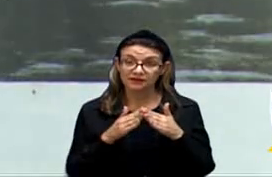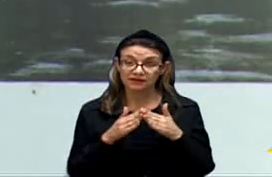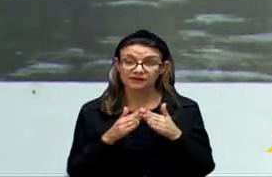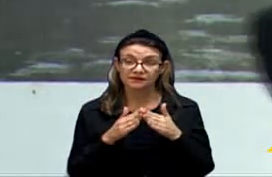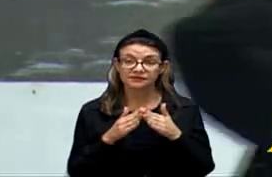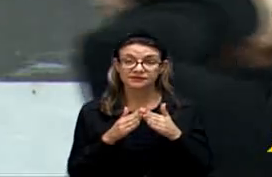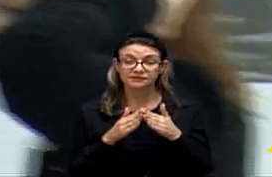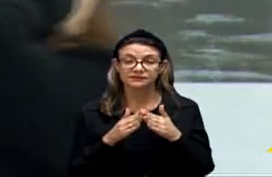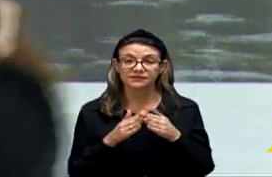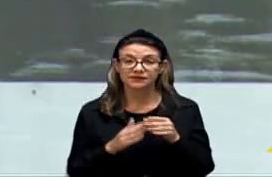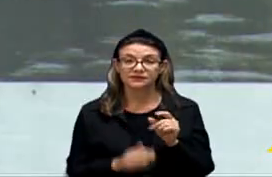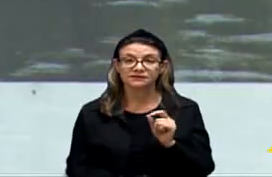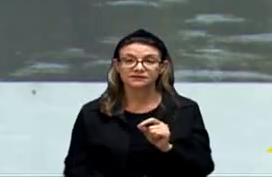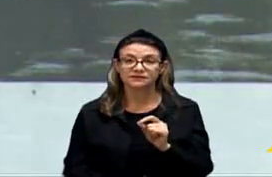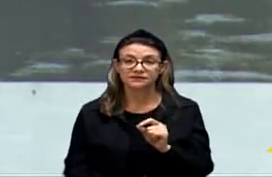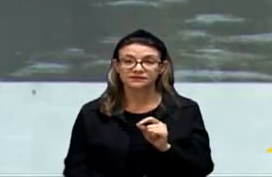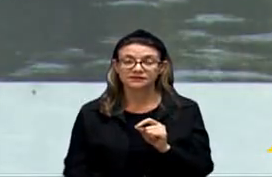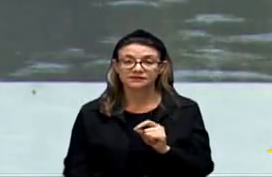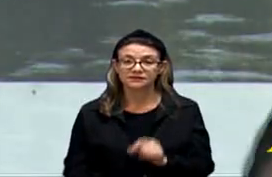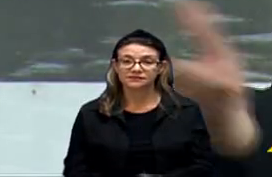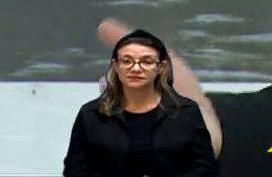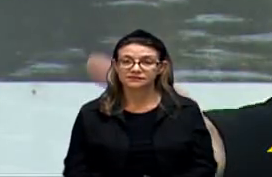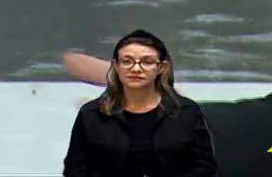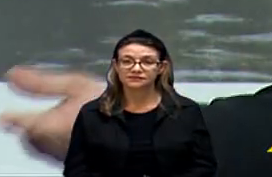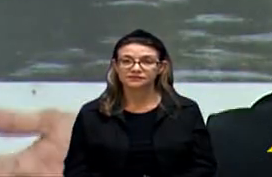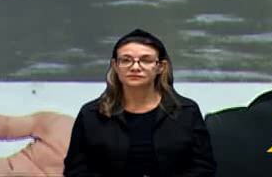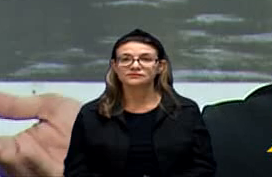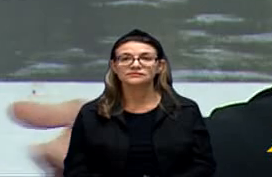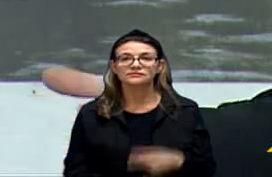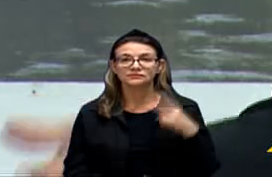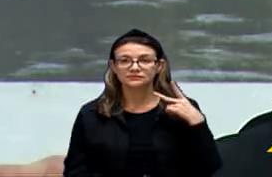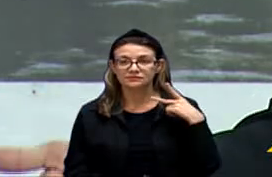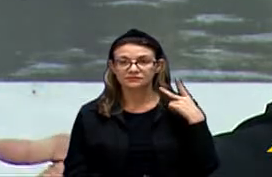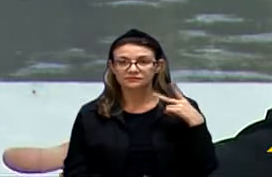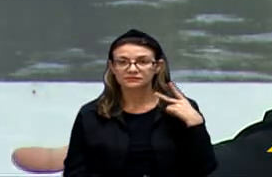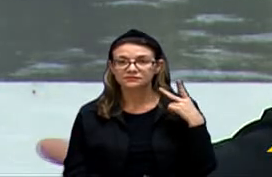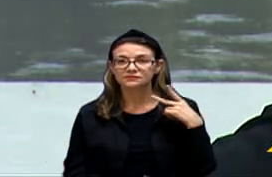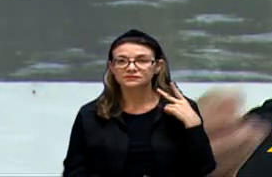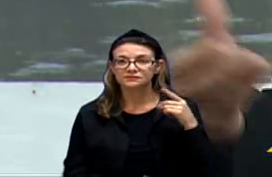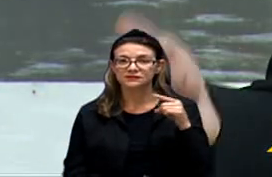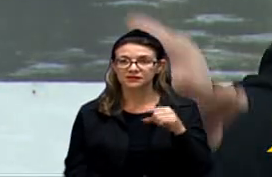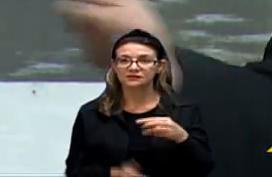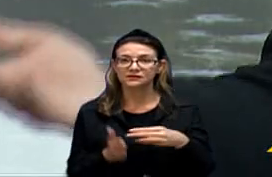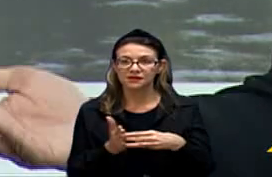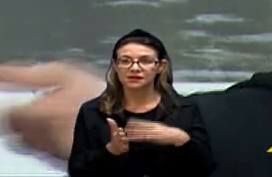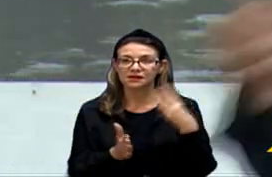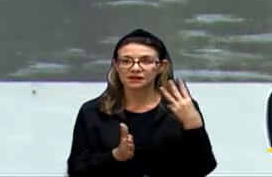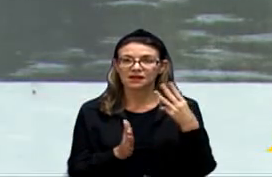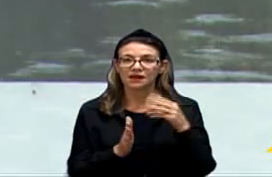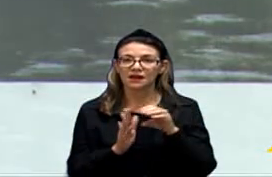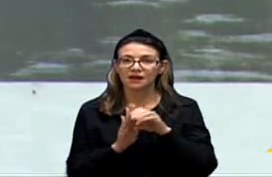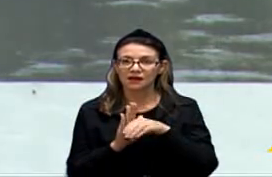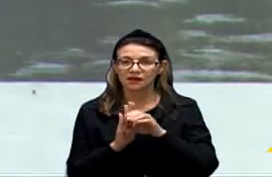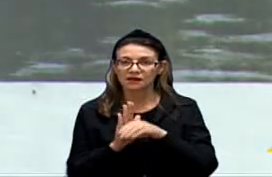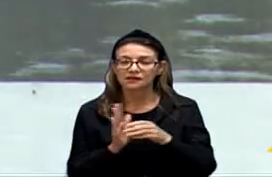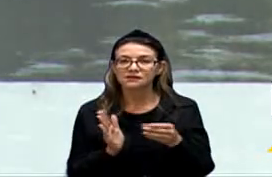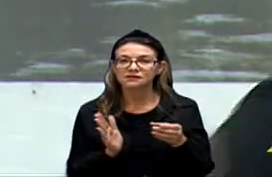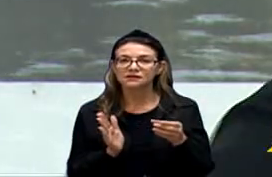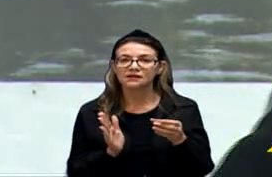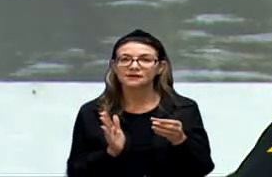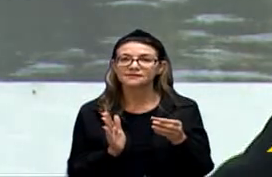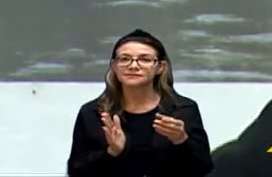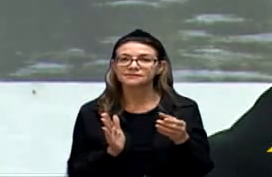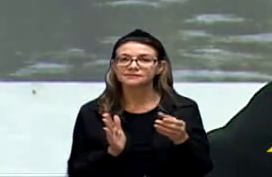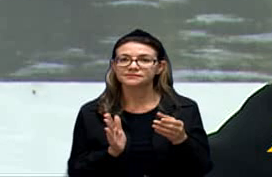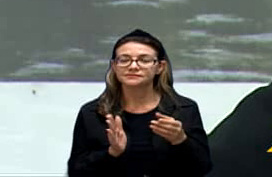né como se diz a pessoa como o vereador Sil pessa que três mandatos uma pessoa que né não está na